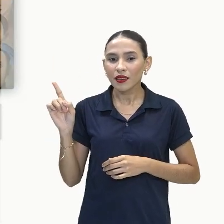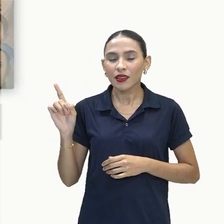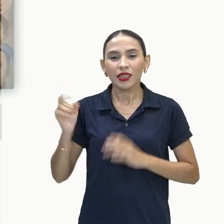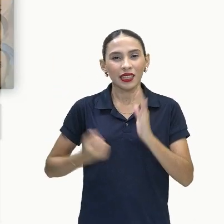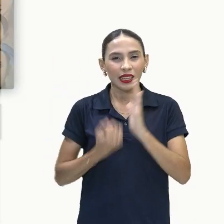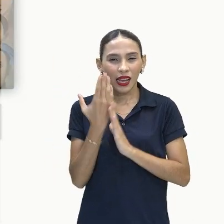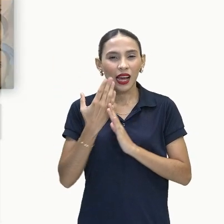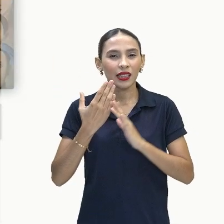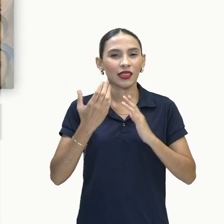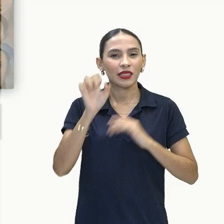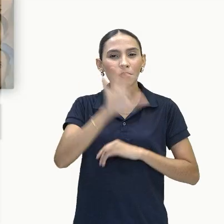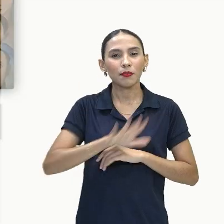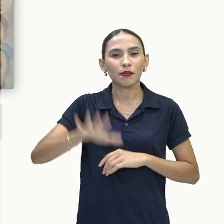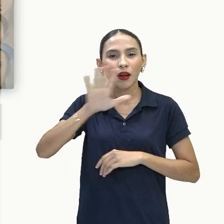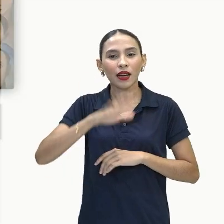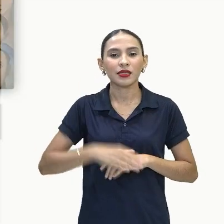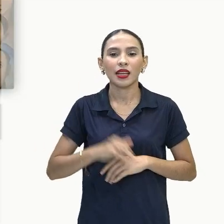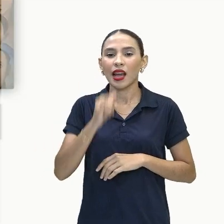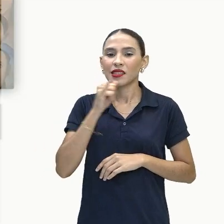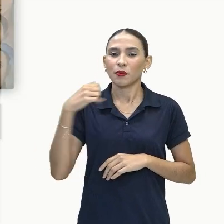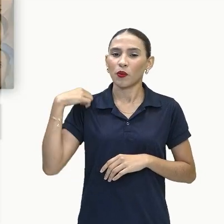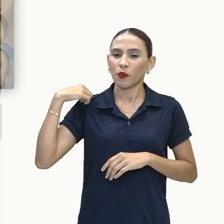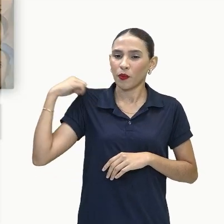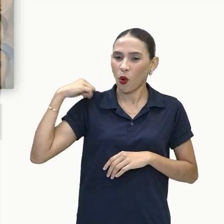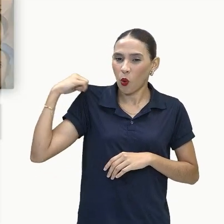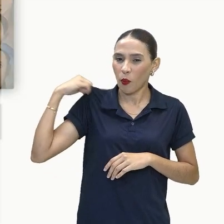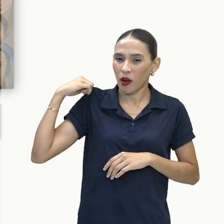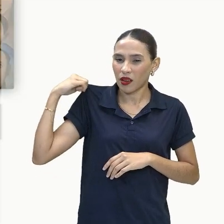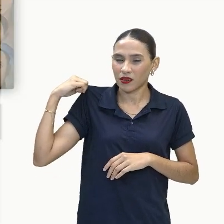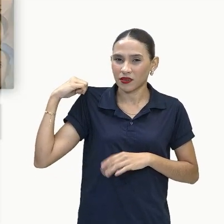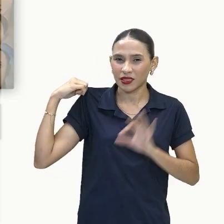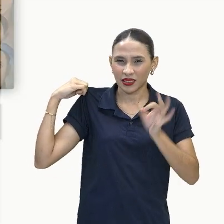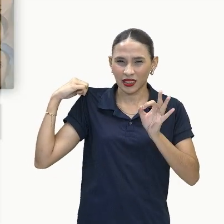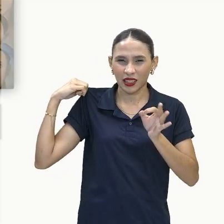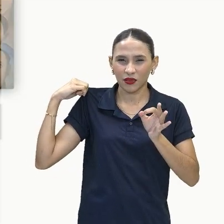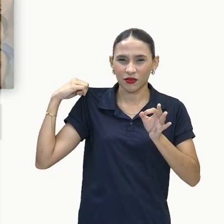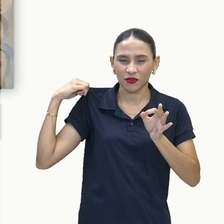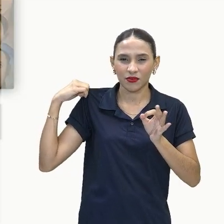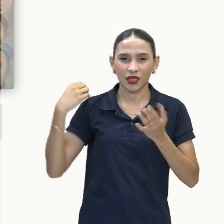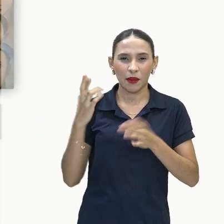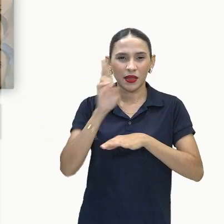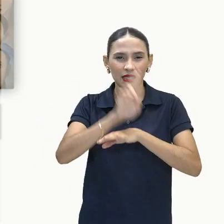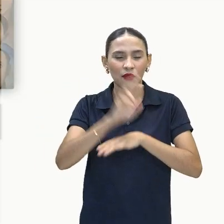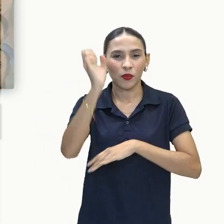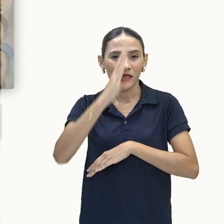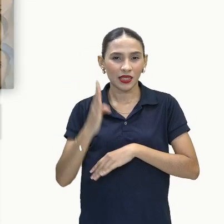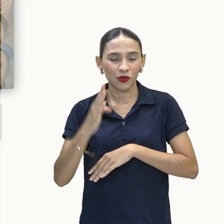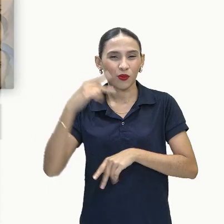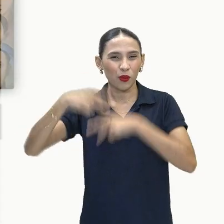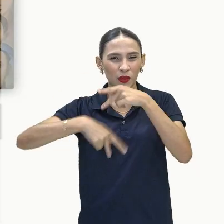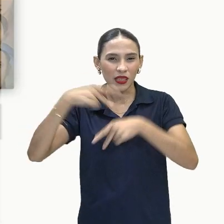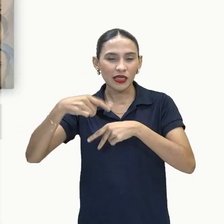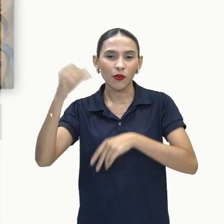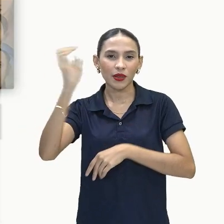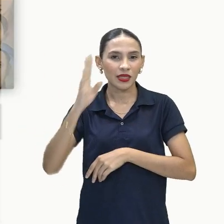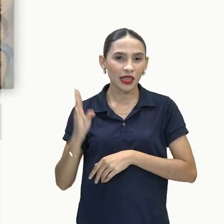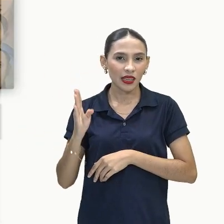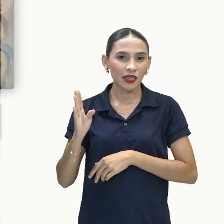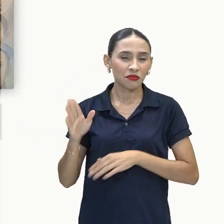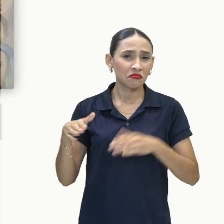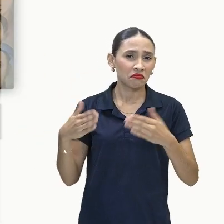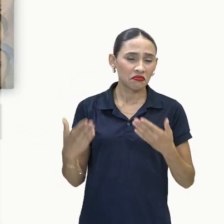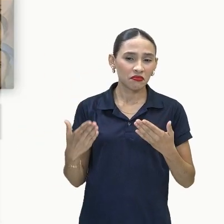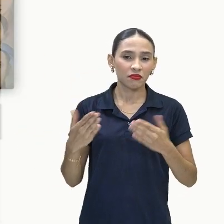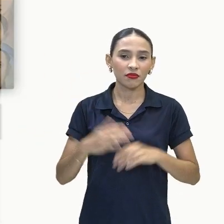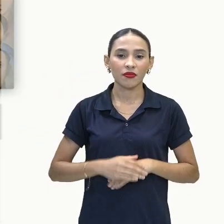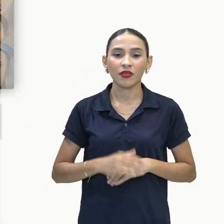obra, a questão do vestuário, era isso que representava o Brasil? Será que a população brasileira... E aí, quando